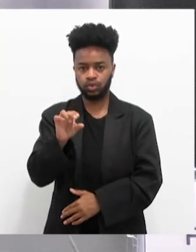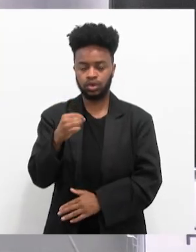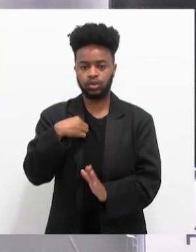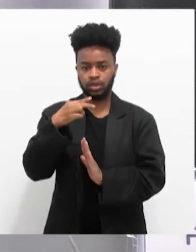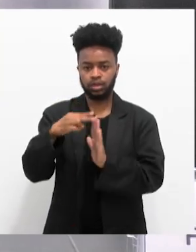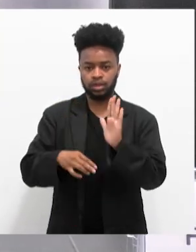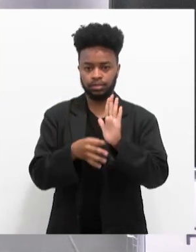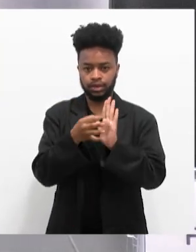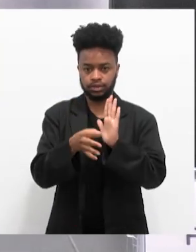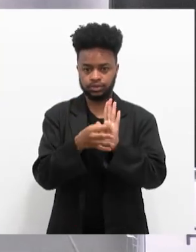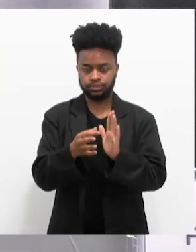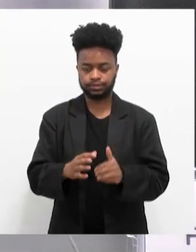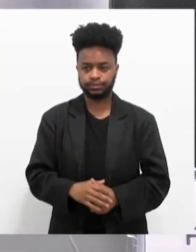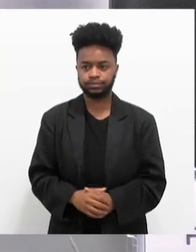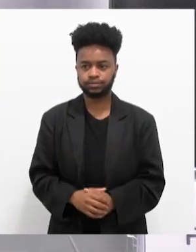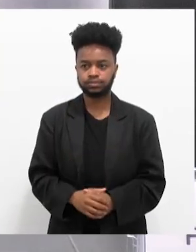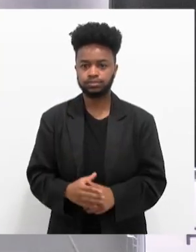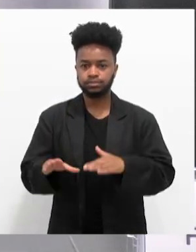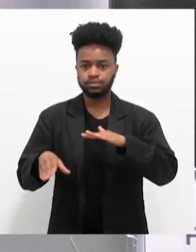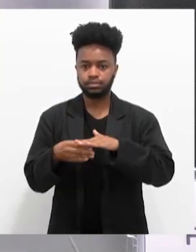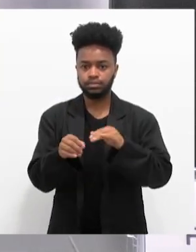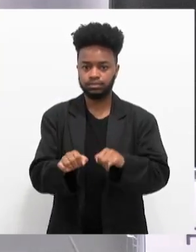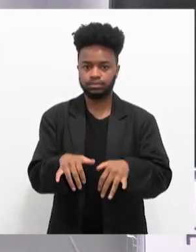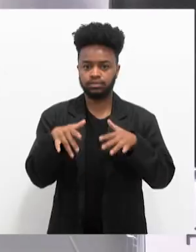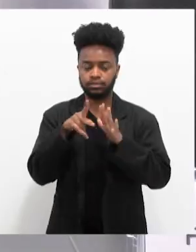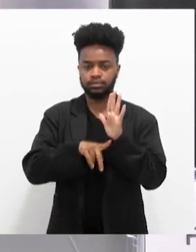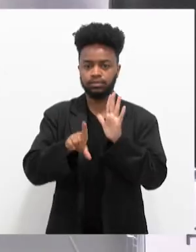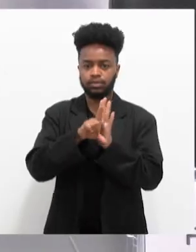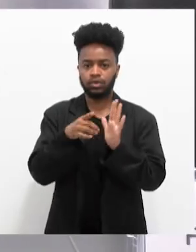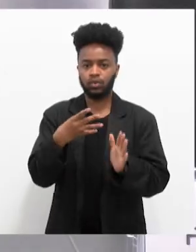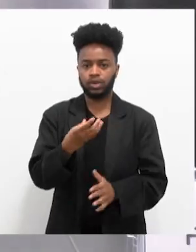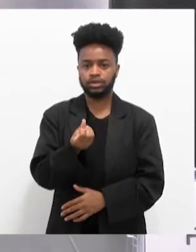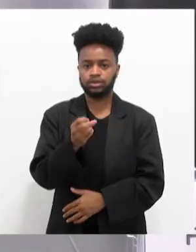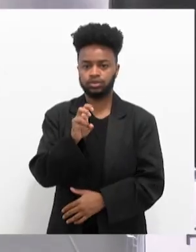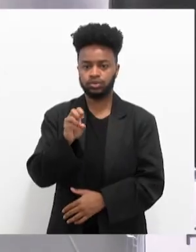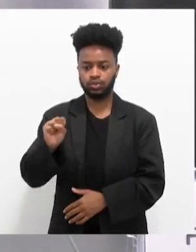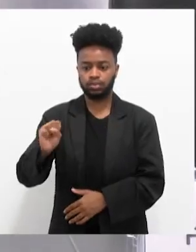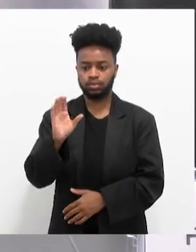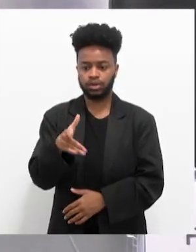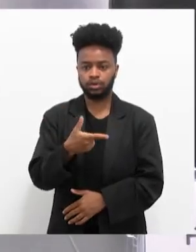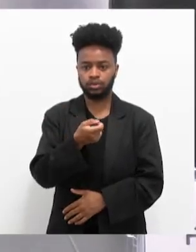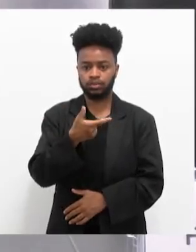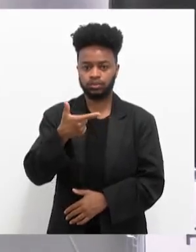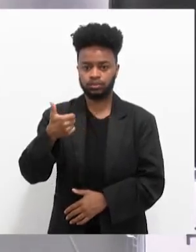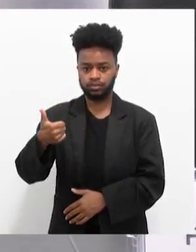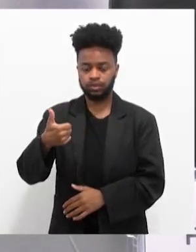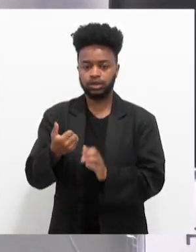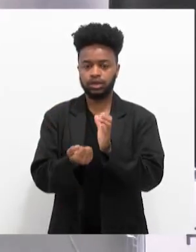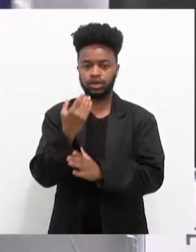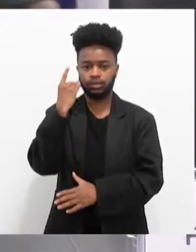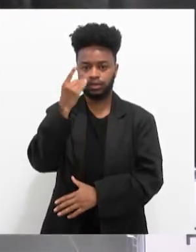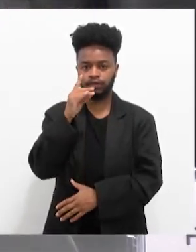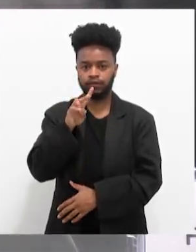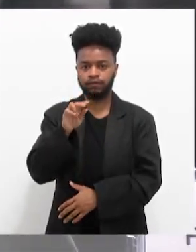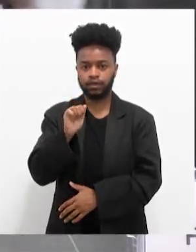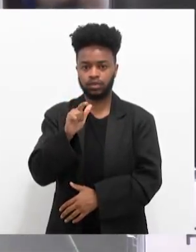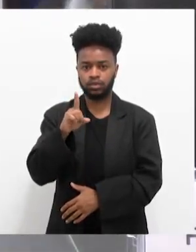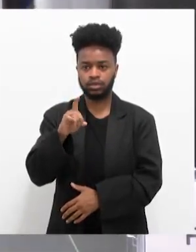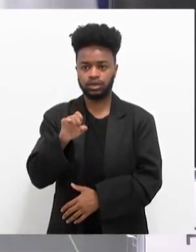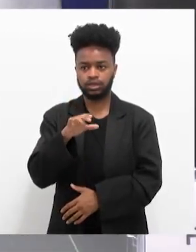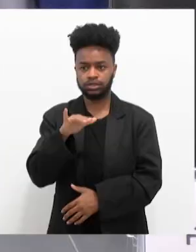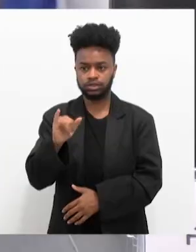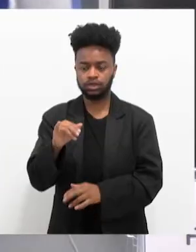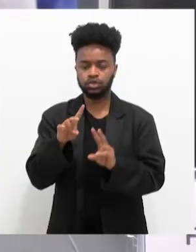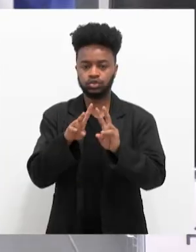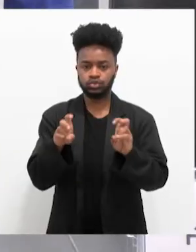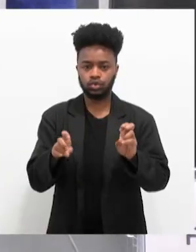nos processos. Emendas de plenário ao projeto de lei 4658 de 21, de autoria do deputado Valdeci da Saúde, que dispõe sobre a criação do programa de diagnóstico e